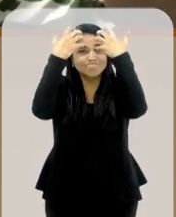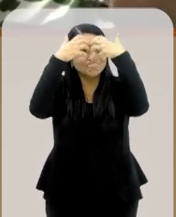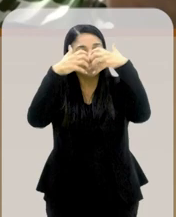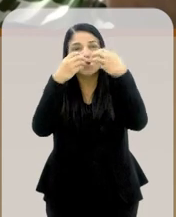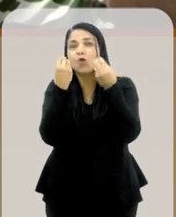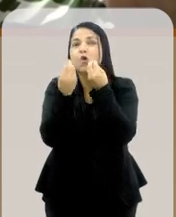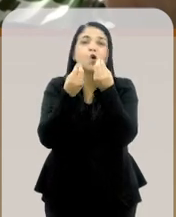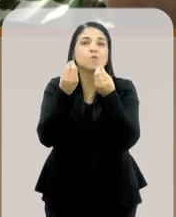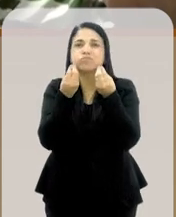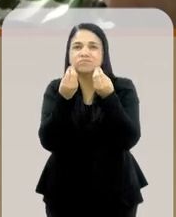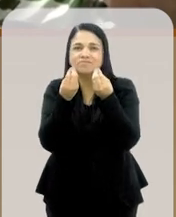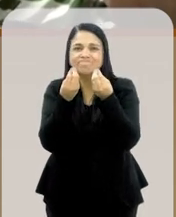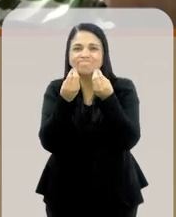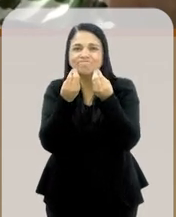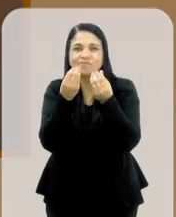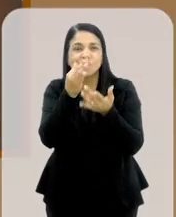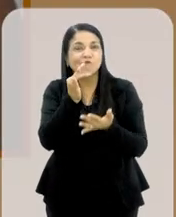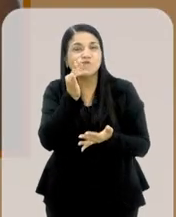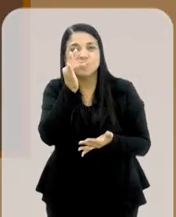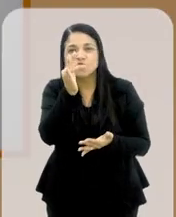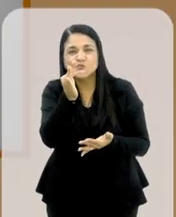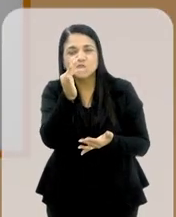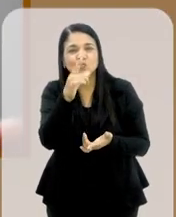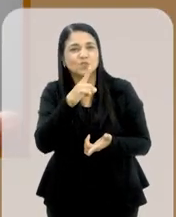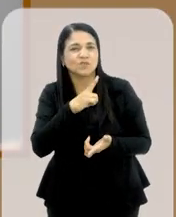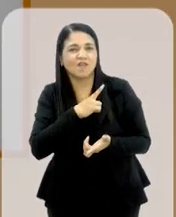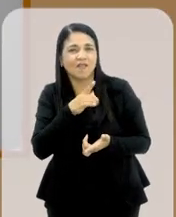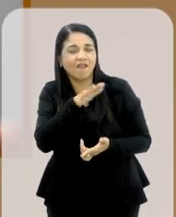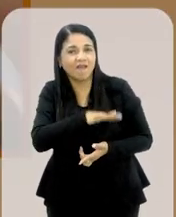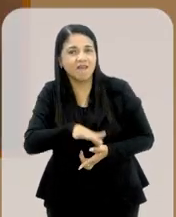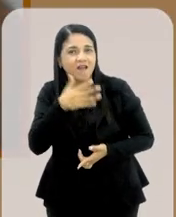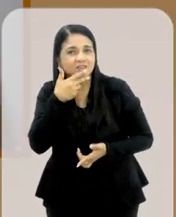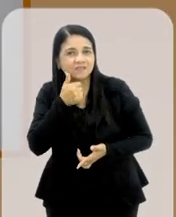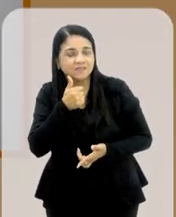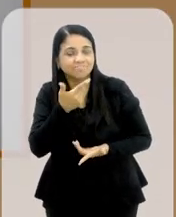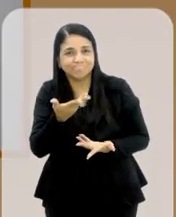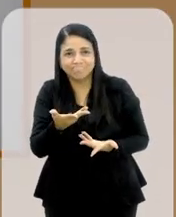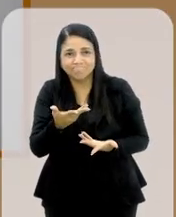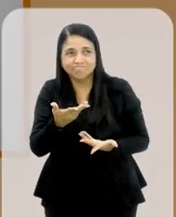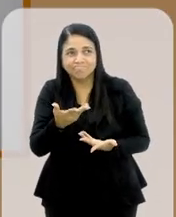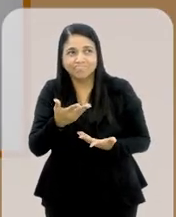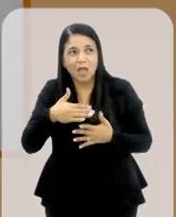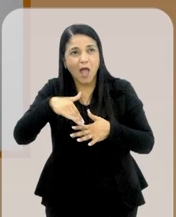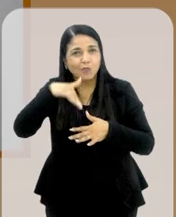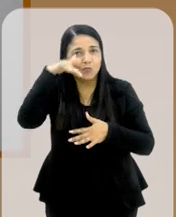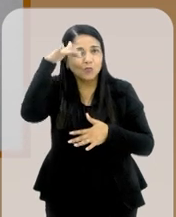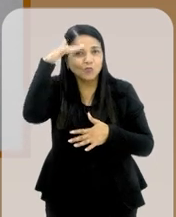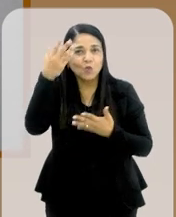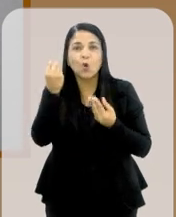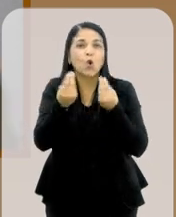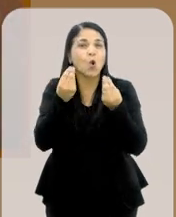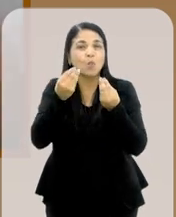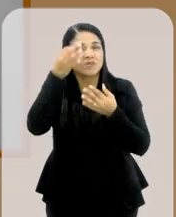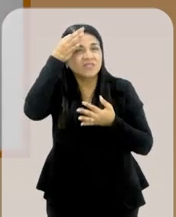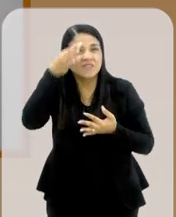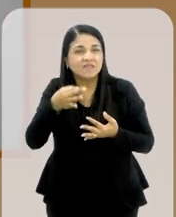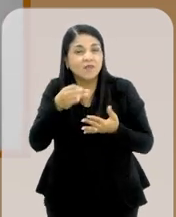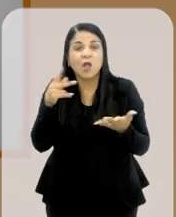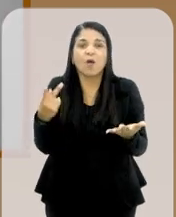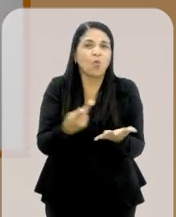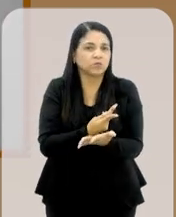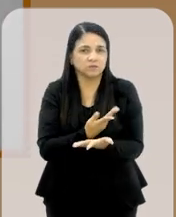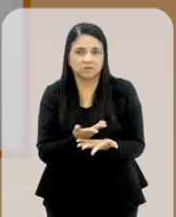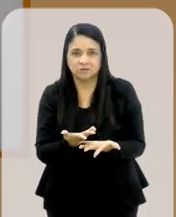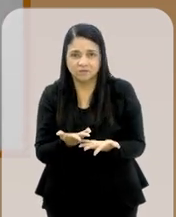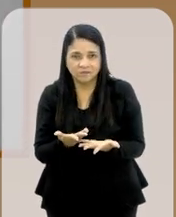dessas crianças, né? Que futuro essas crianças têm em termos de pessoa, em termos de entender